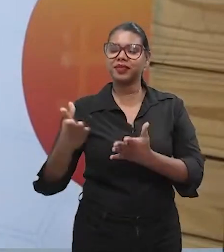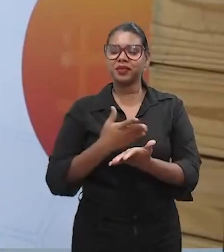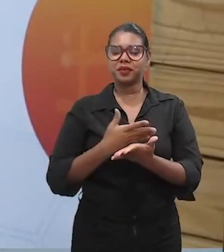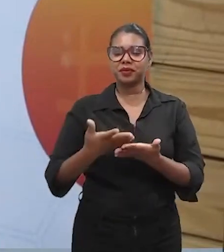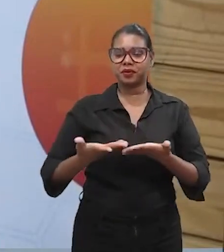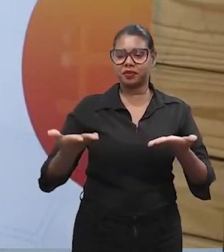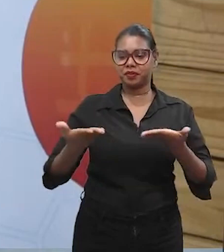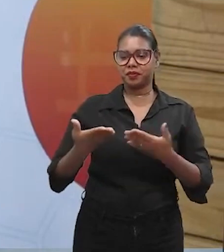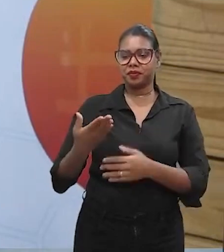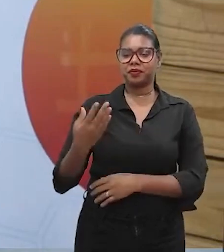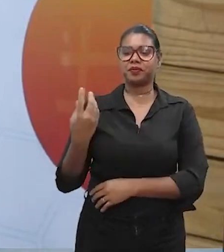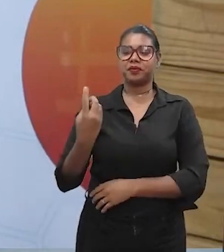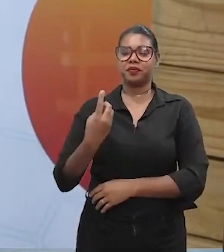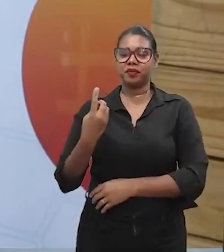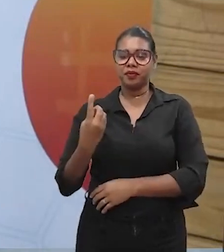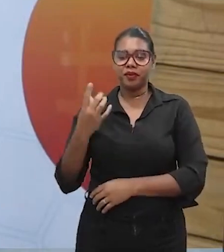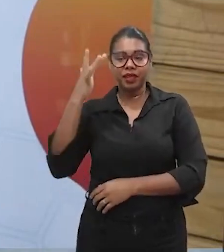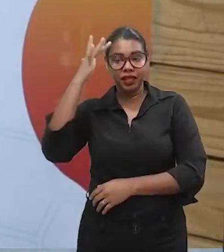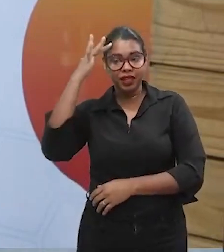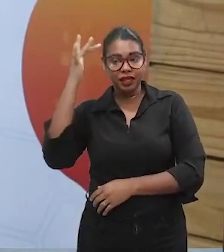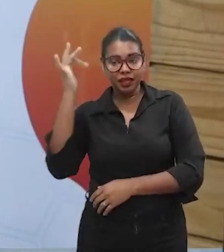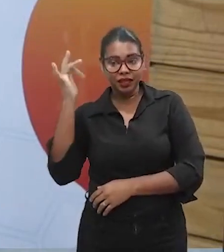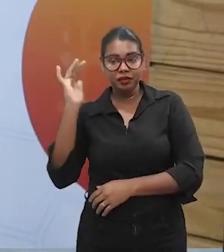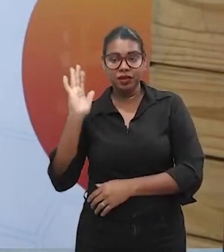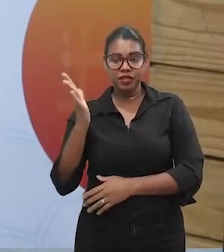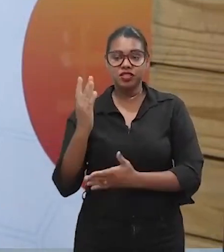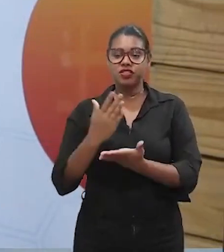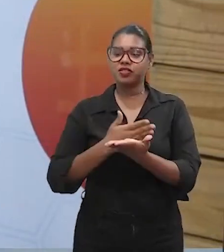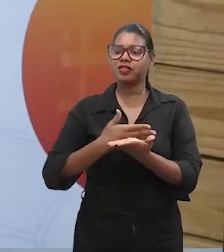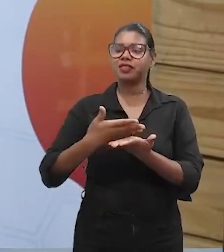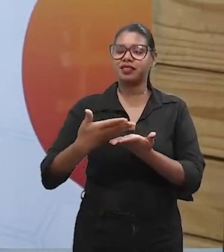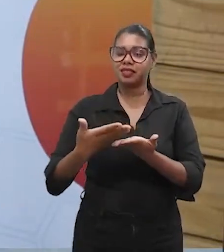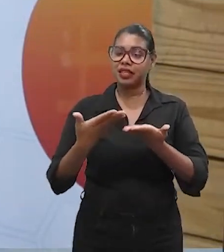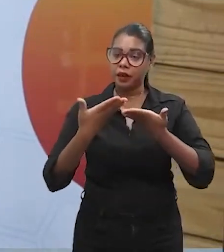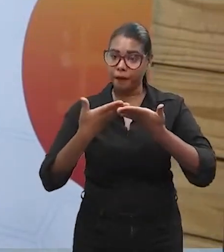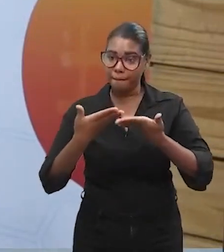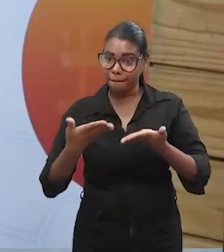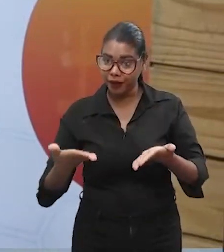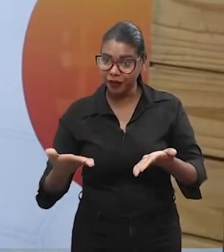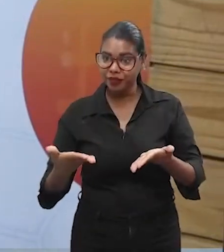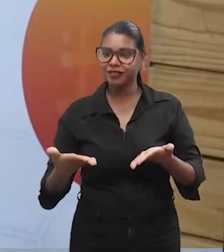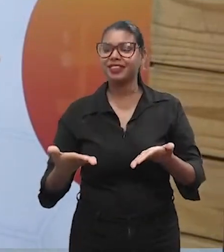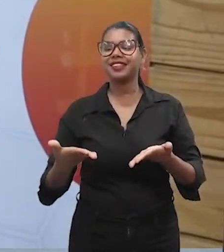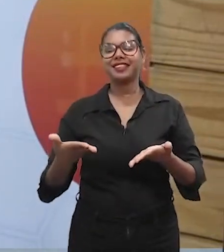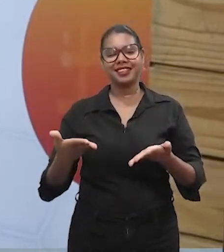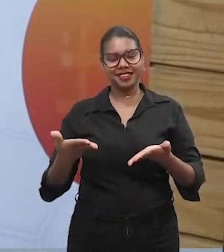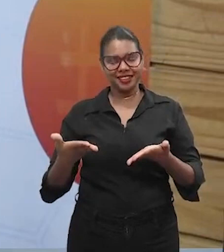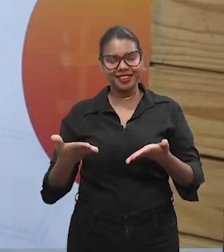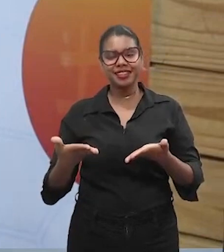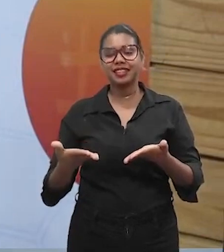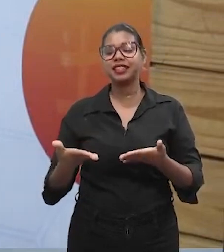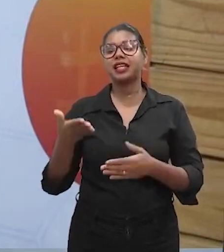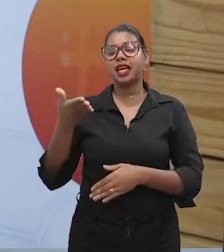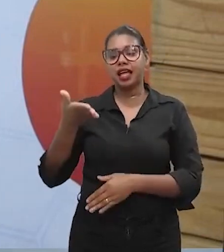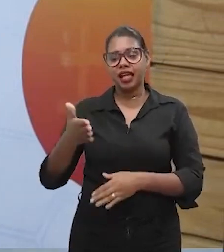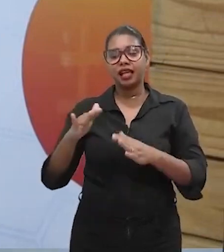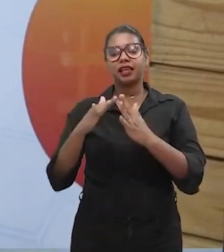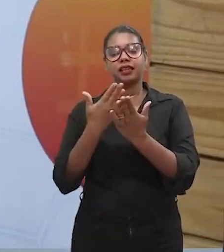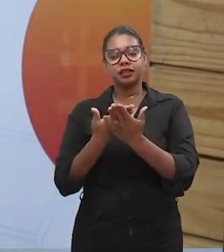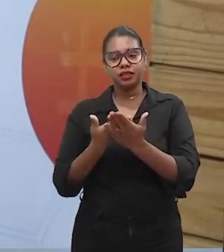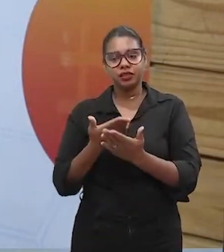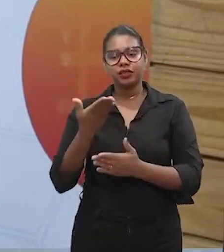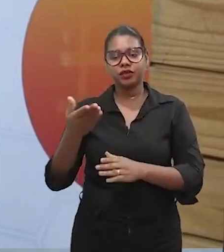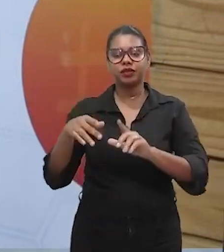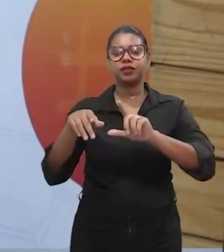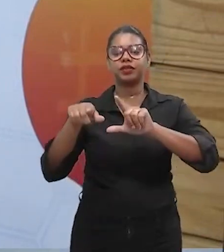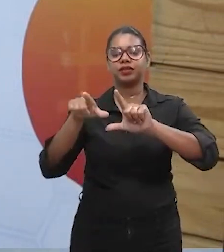com a unidade 1. Amanhã vocês já iniciam com a prova lá no polo, não é isso? Vocês vão até lá. E para